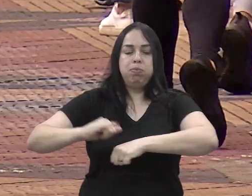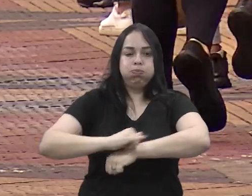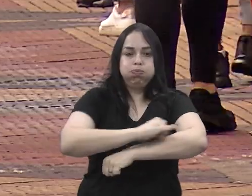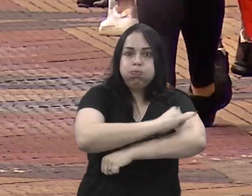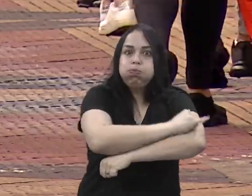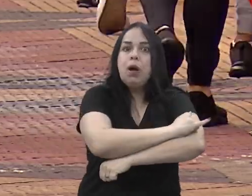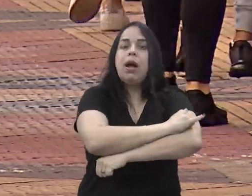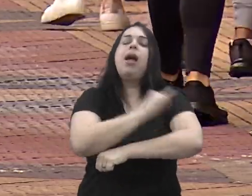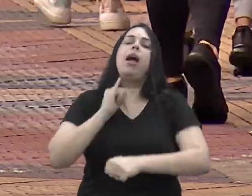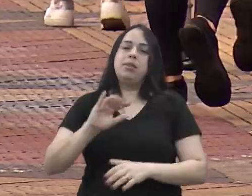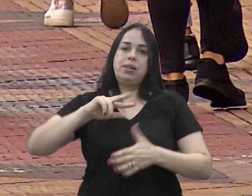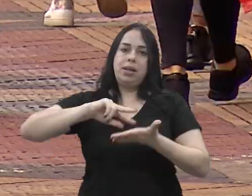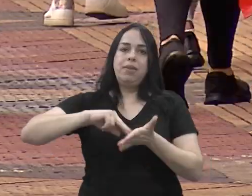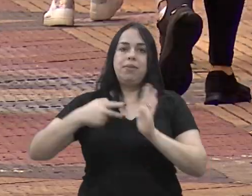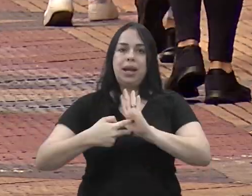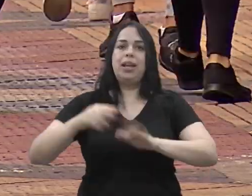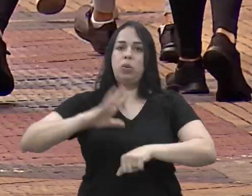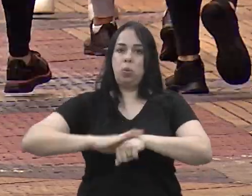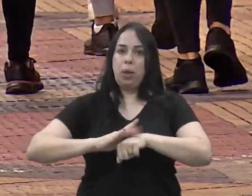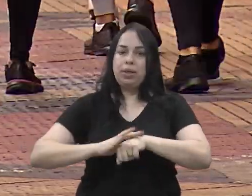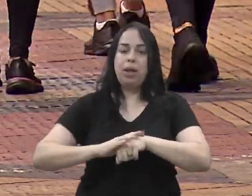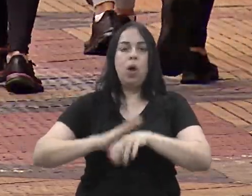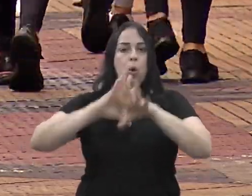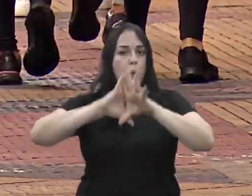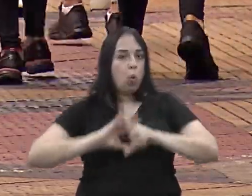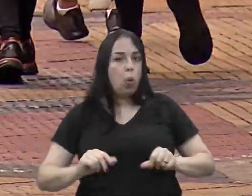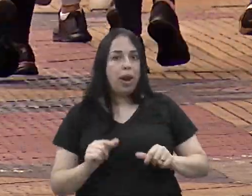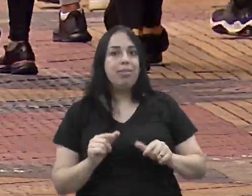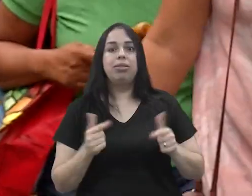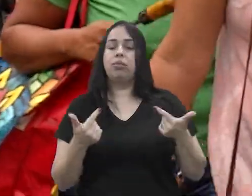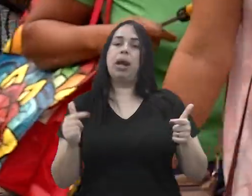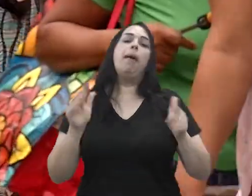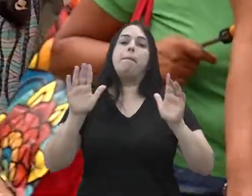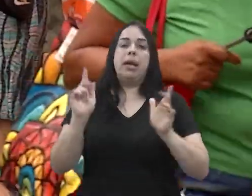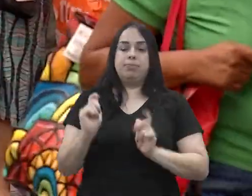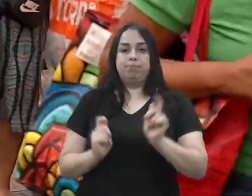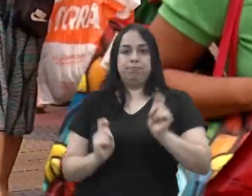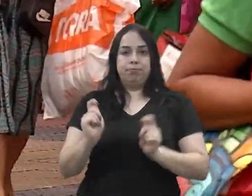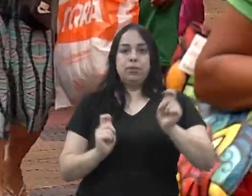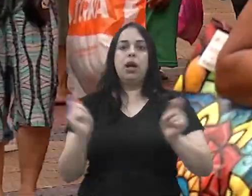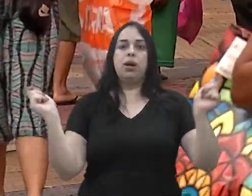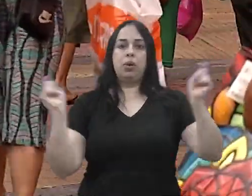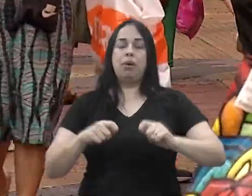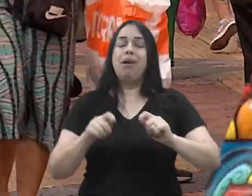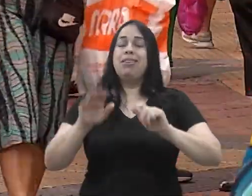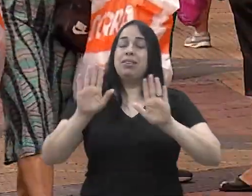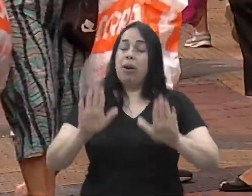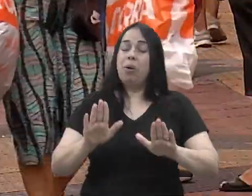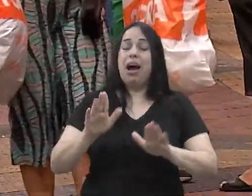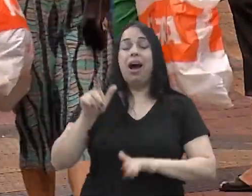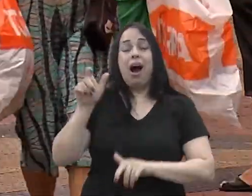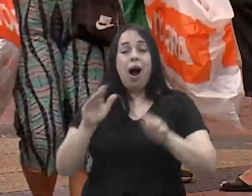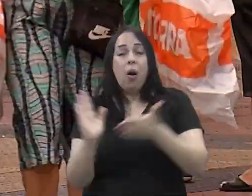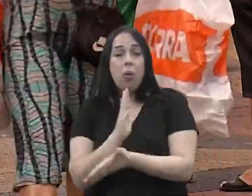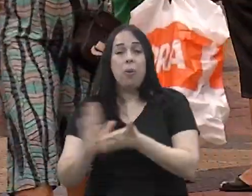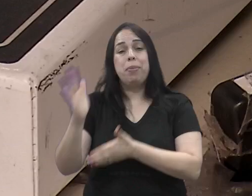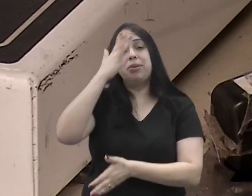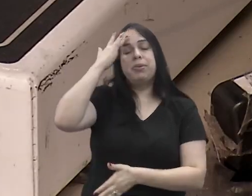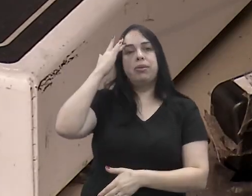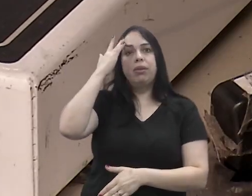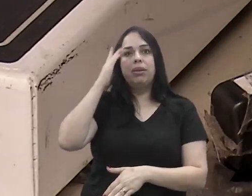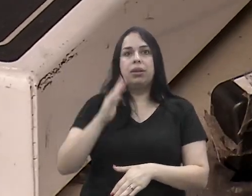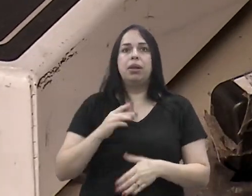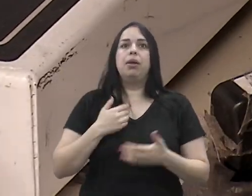crônica. Embora não haja cura, o quadro pode ser controlado. Mas o desafio é grande e muita gente passa a vida